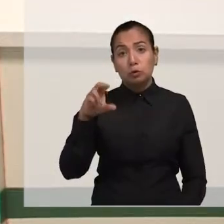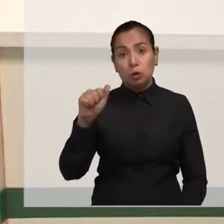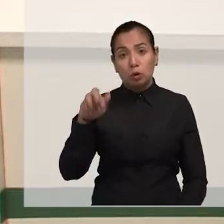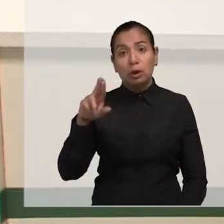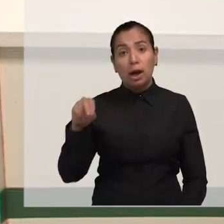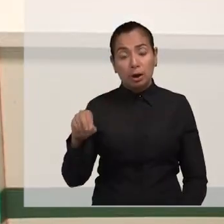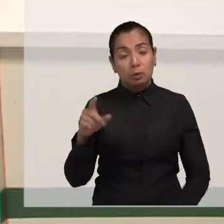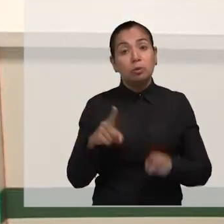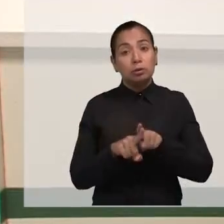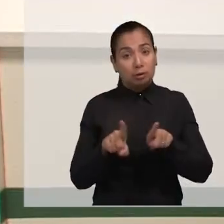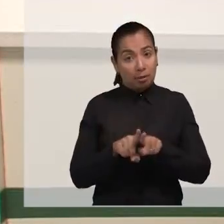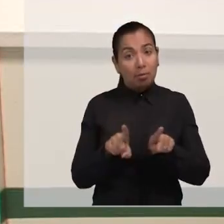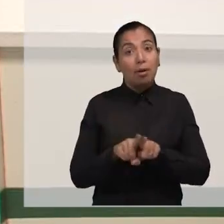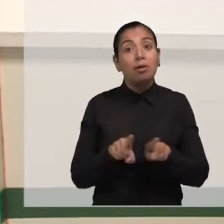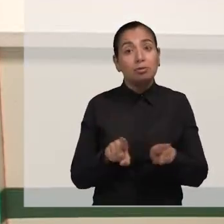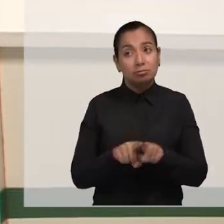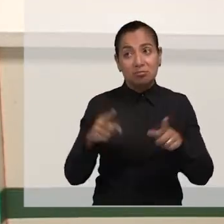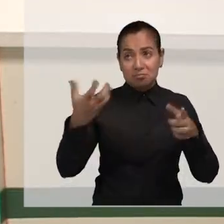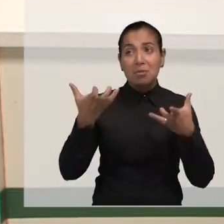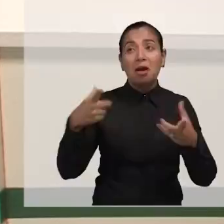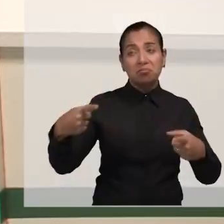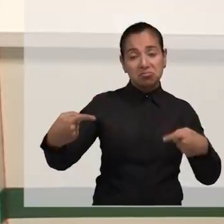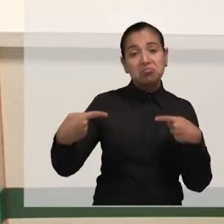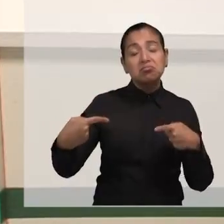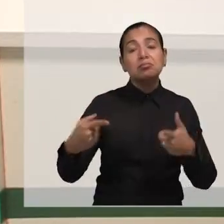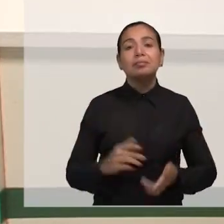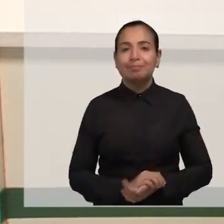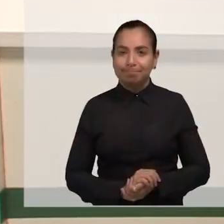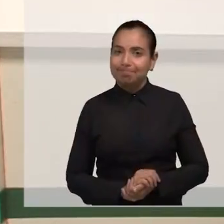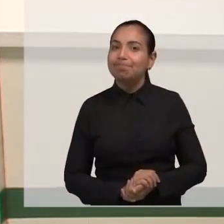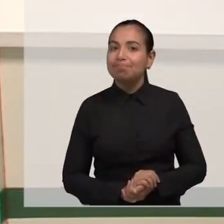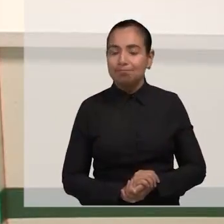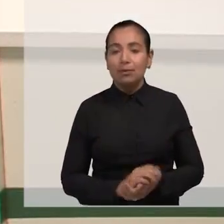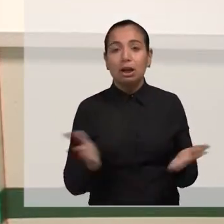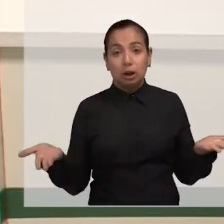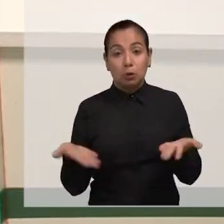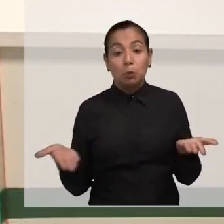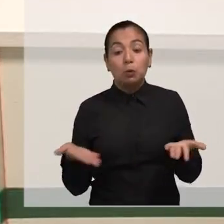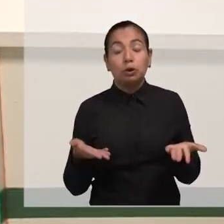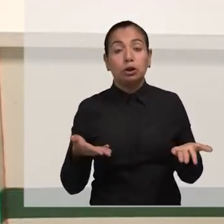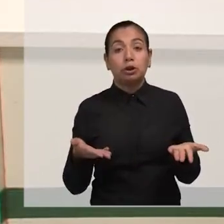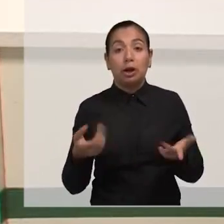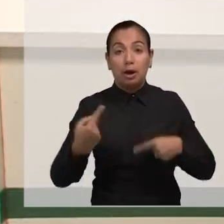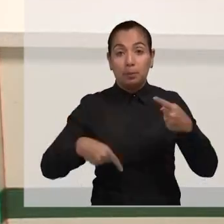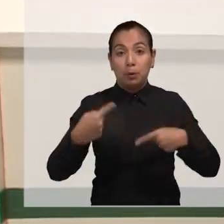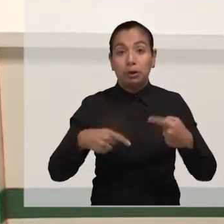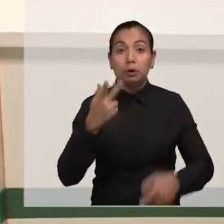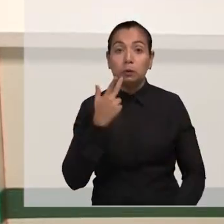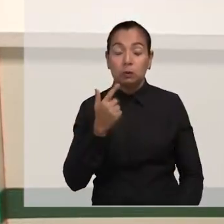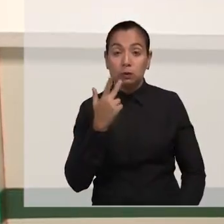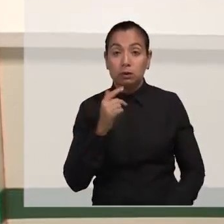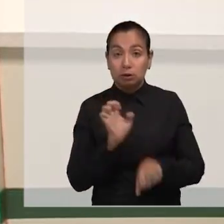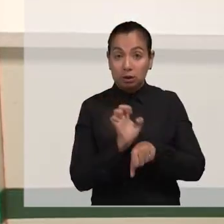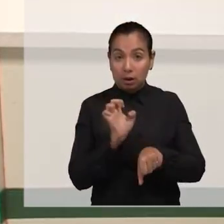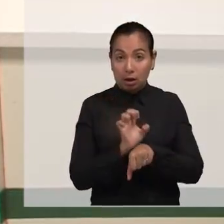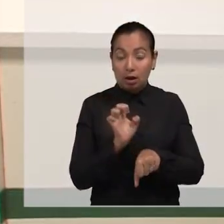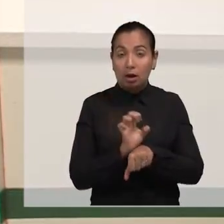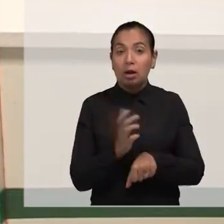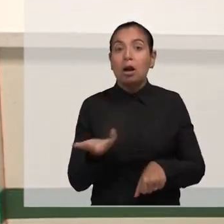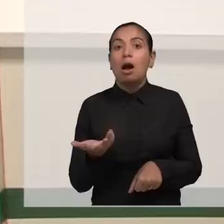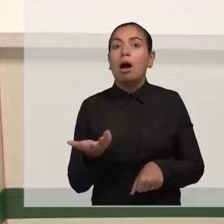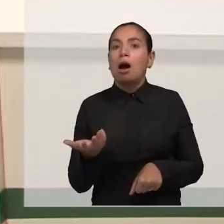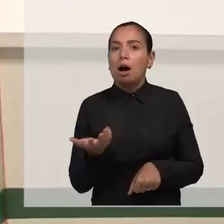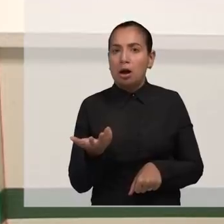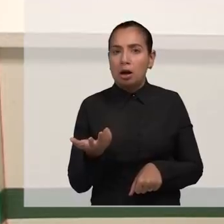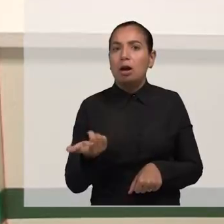mais querendo levar vantagem, e a gente nota de uma forma... A oposição mesmo pequena cheia de problemas. Problema. Imagine a